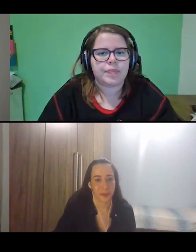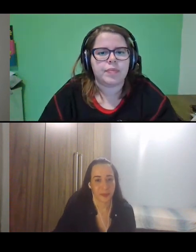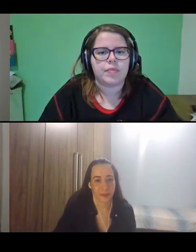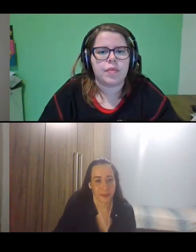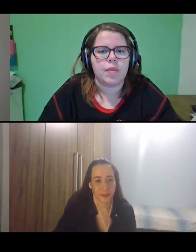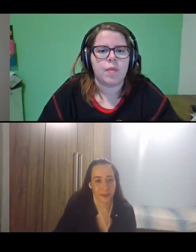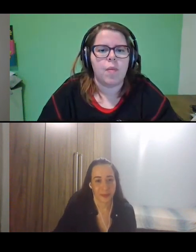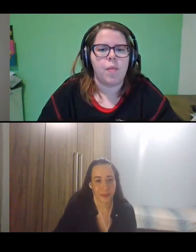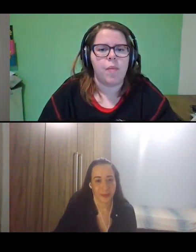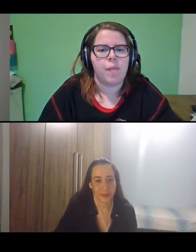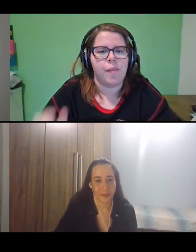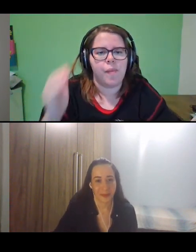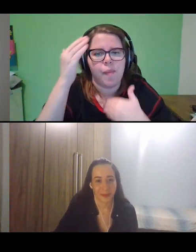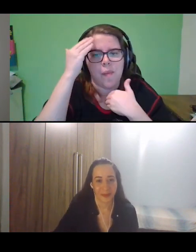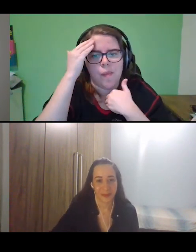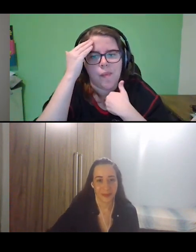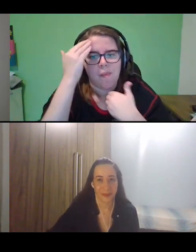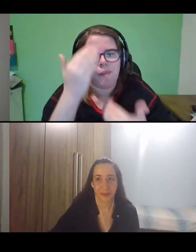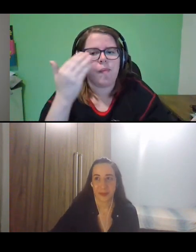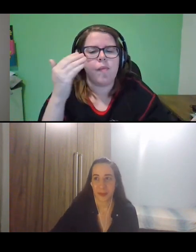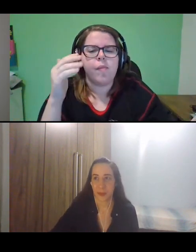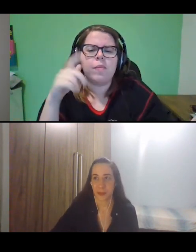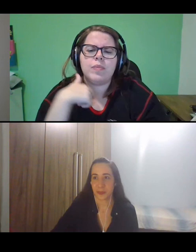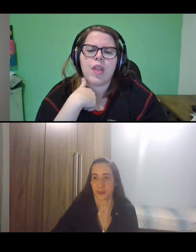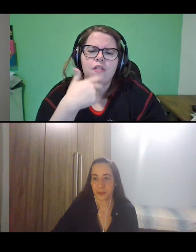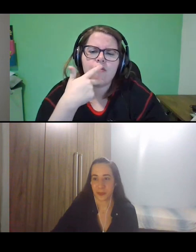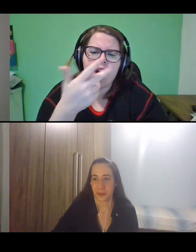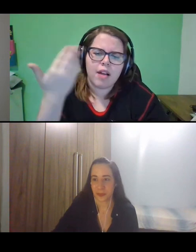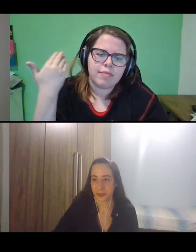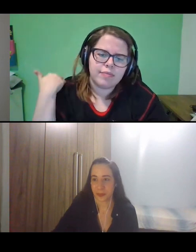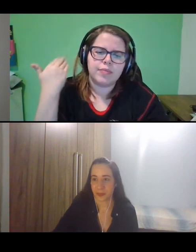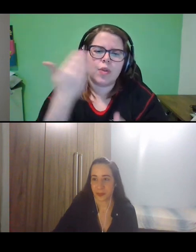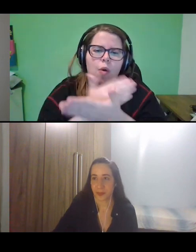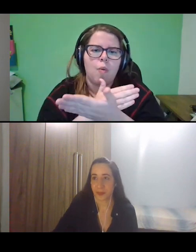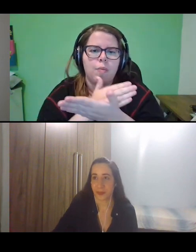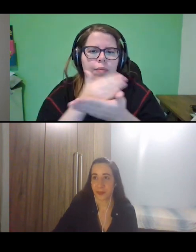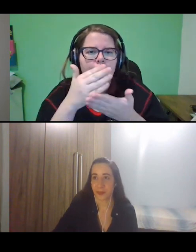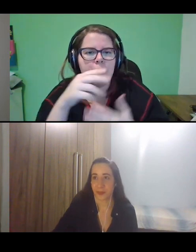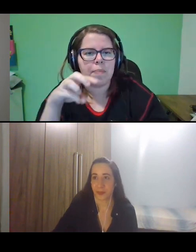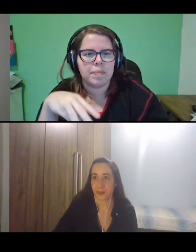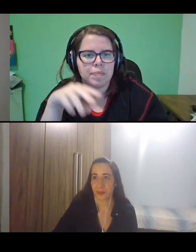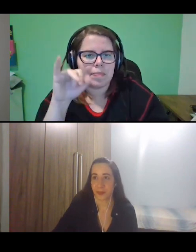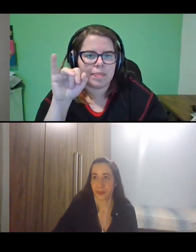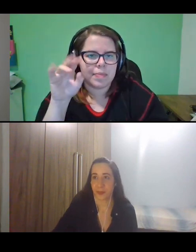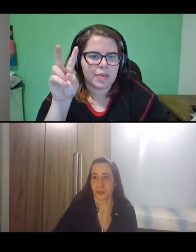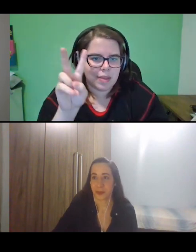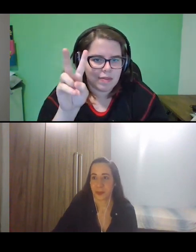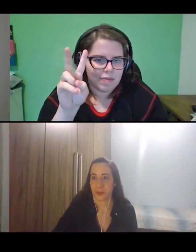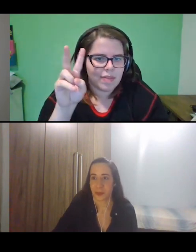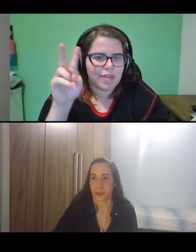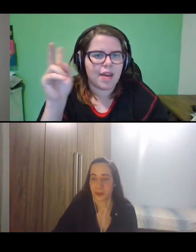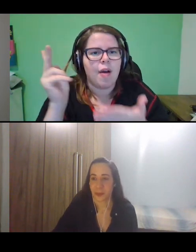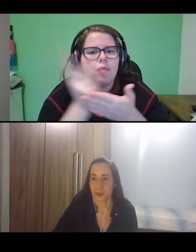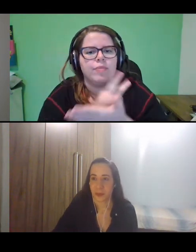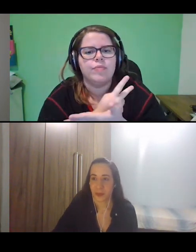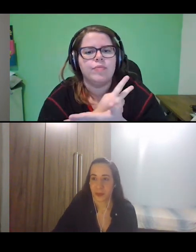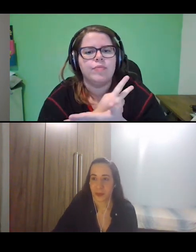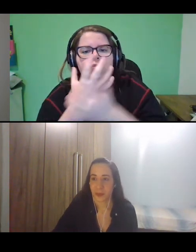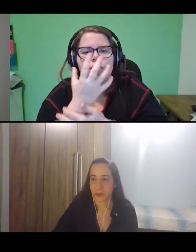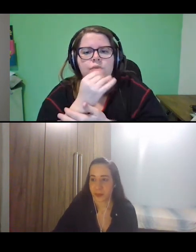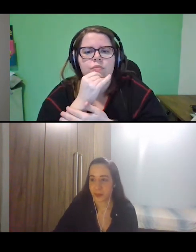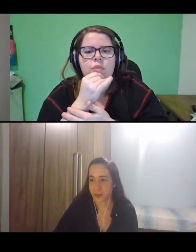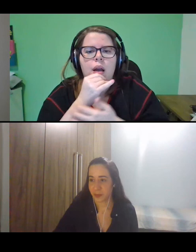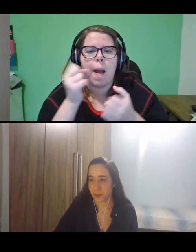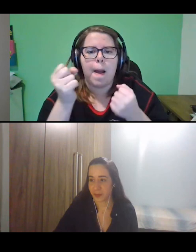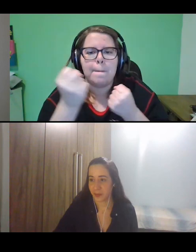Como eu falei lá no início, né, a MIV surgiu baseado nessa rede de apoio,